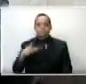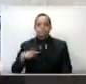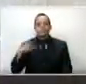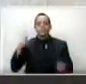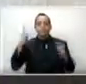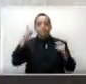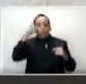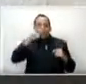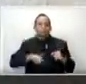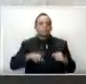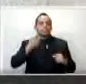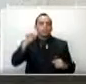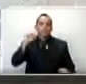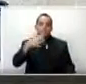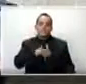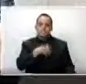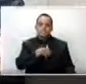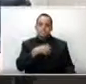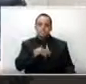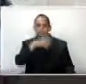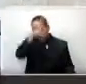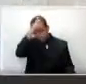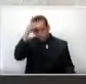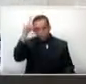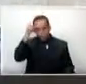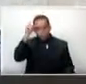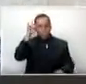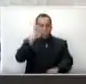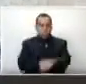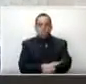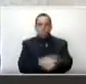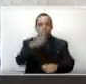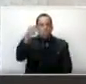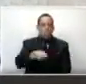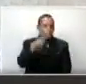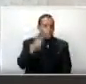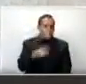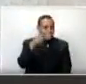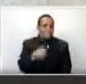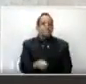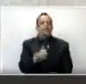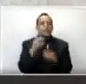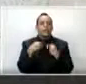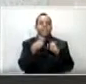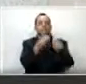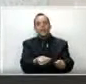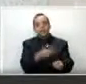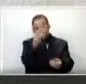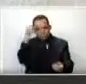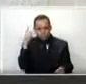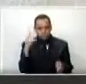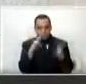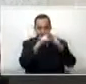consiga sensibilizar a Prefeitura para que os banheiros químicos, que é a obrigação dela fornecer, acabe